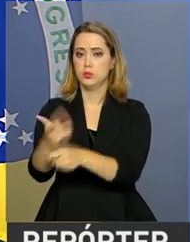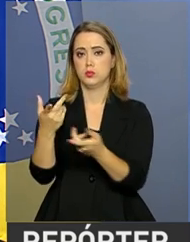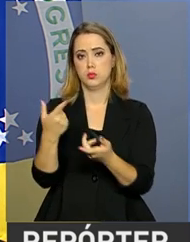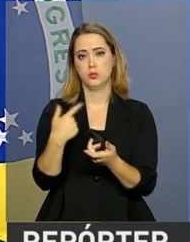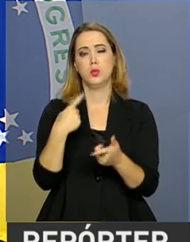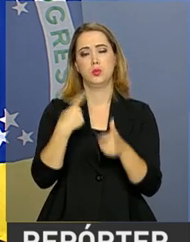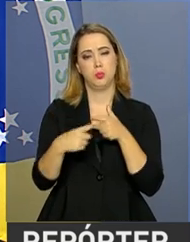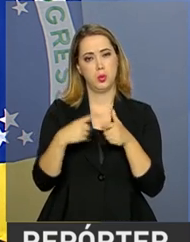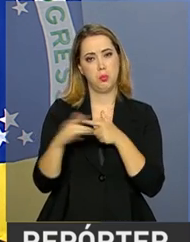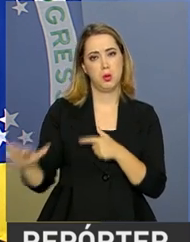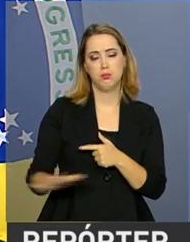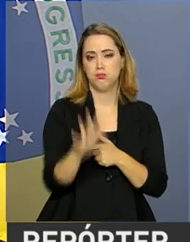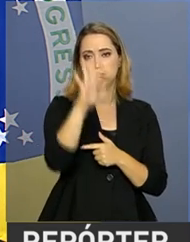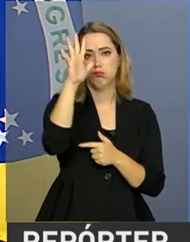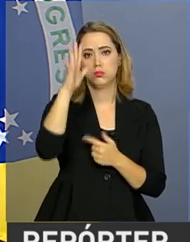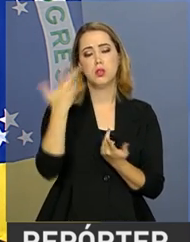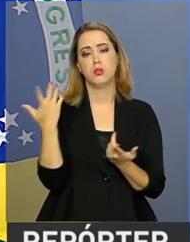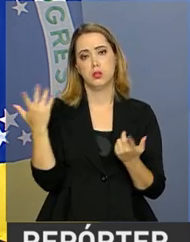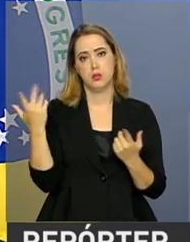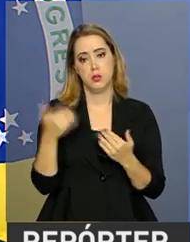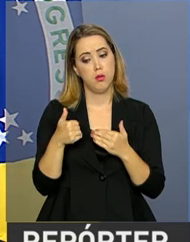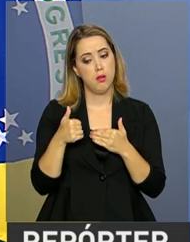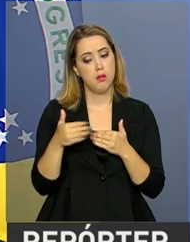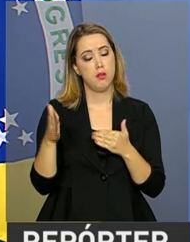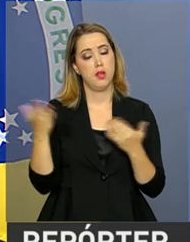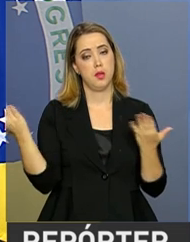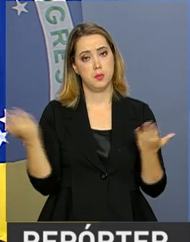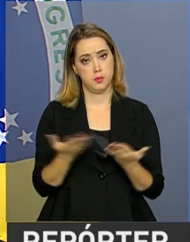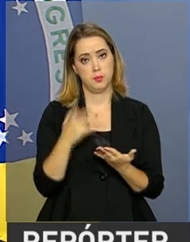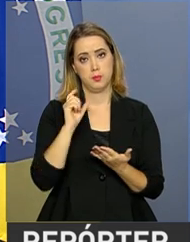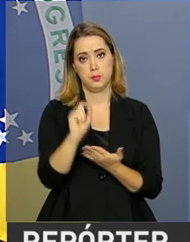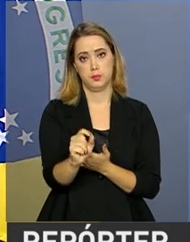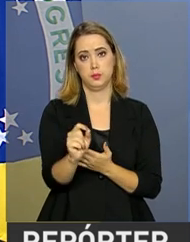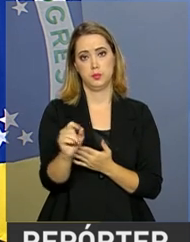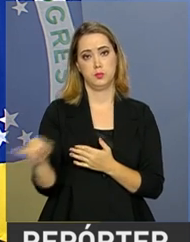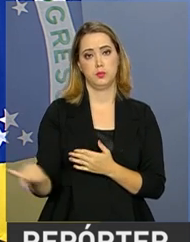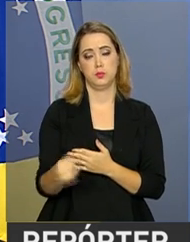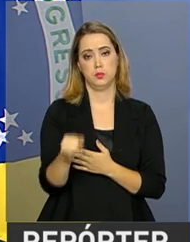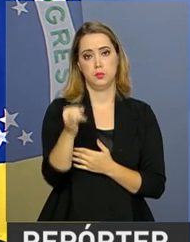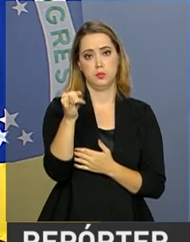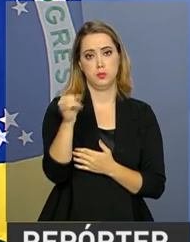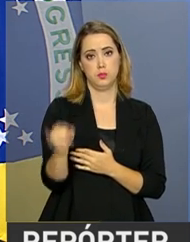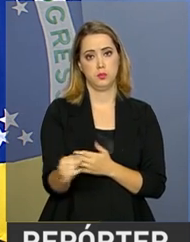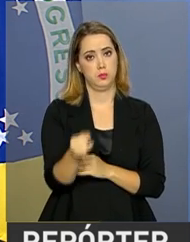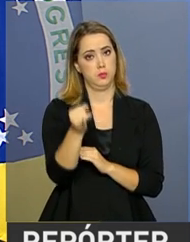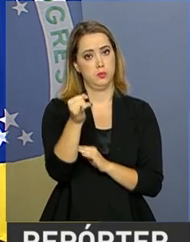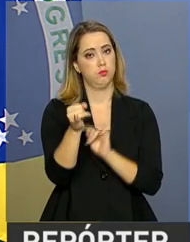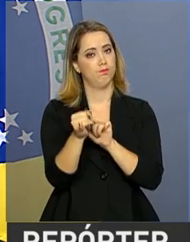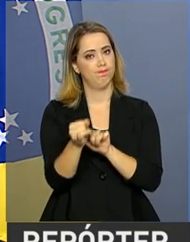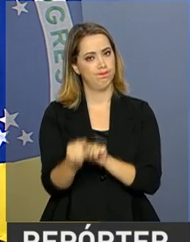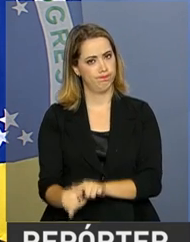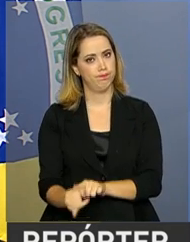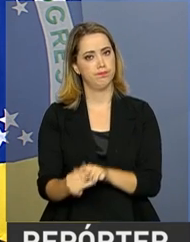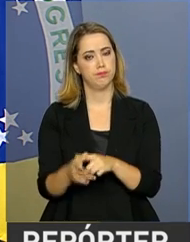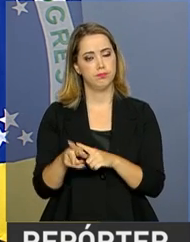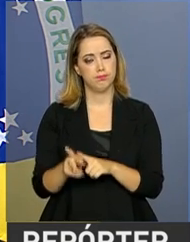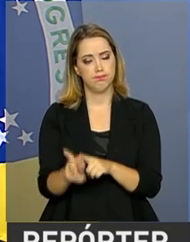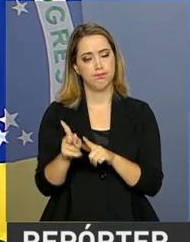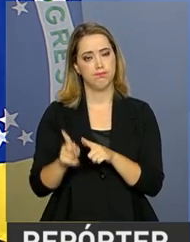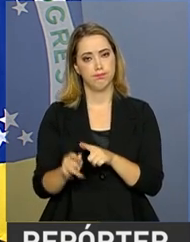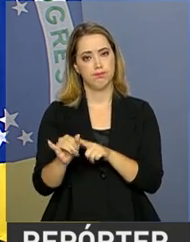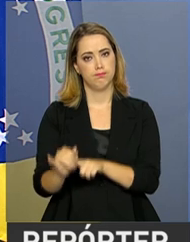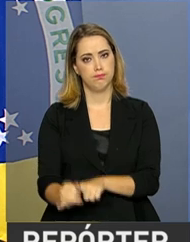terrível da inflação e abre-se espaço para que a taxa de juro seja gradualmente reduzida de